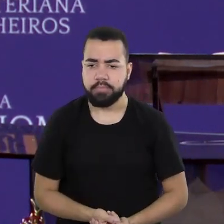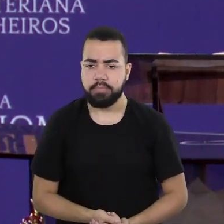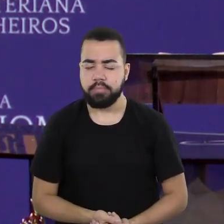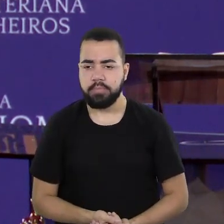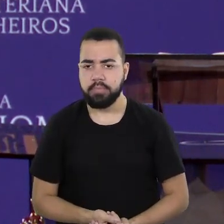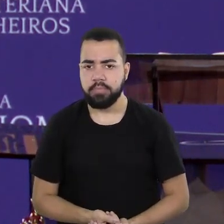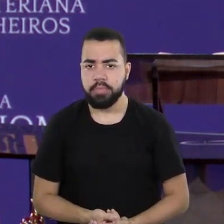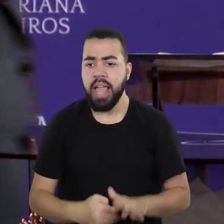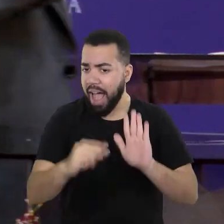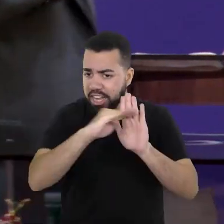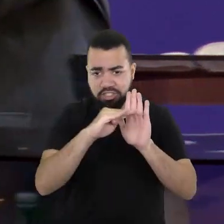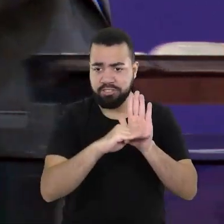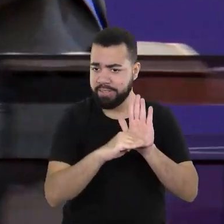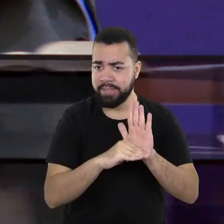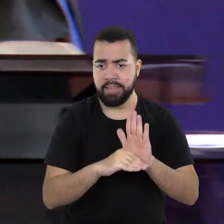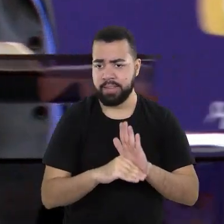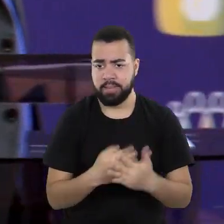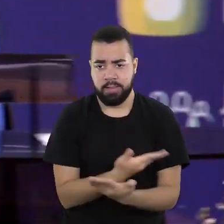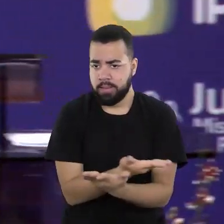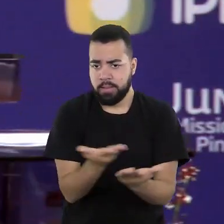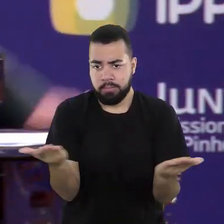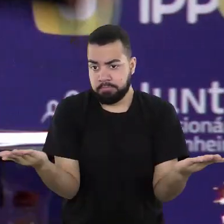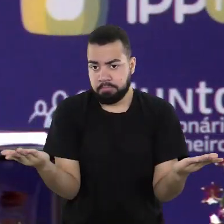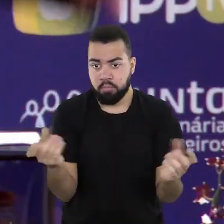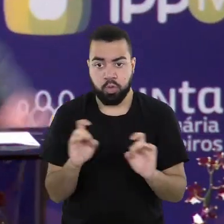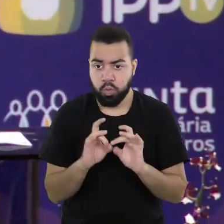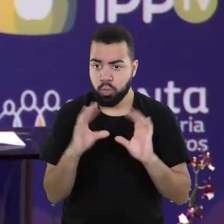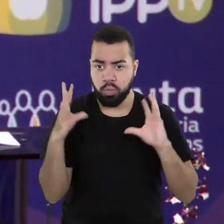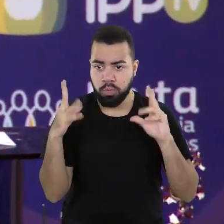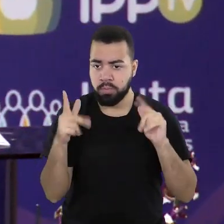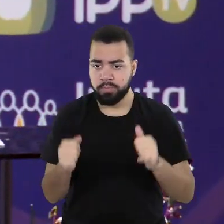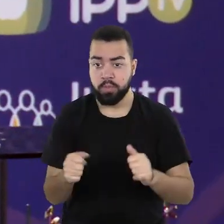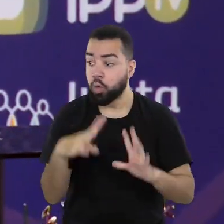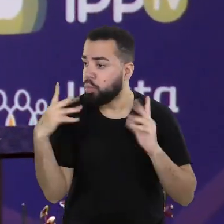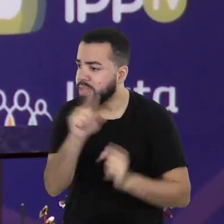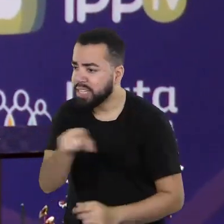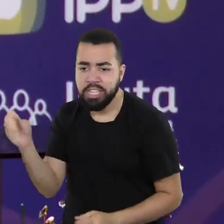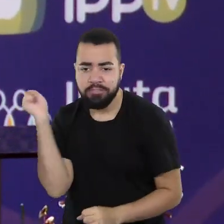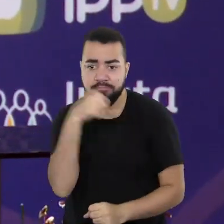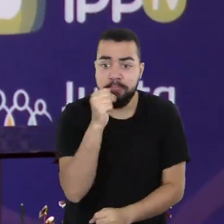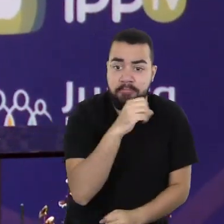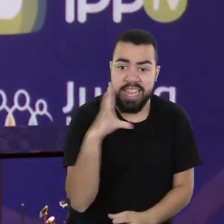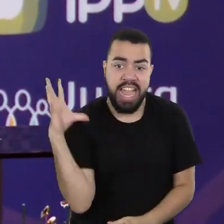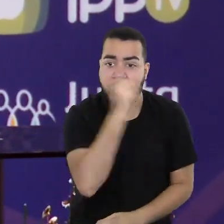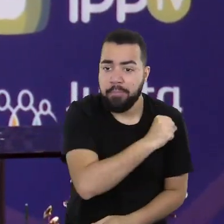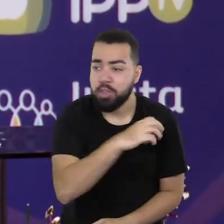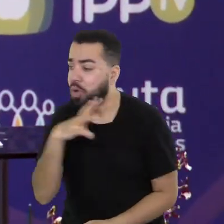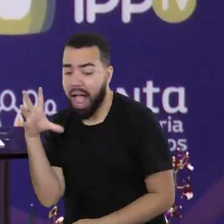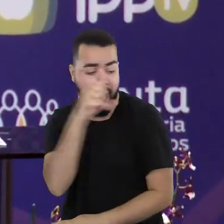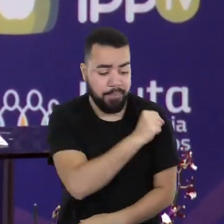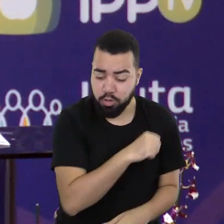Todo mundo tem agenda e complicada. Todo mundo aqui vive com pressa, vive ou não vive?